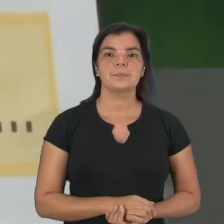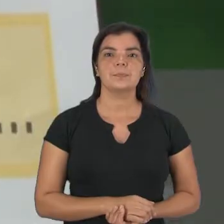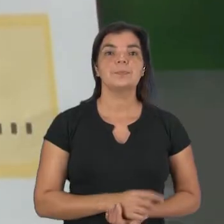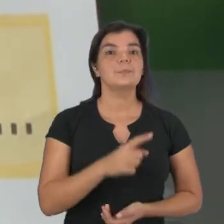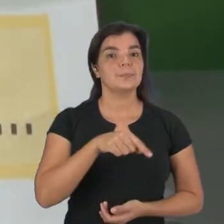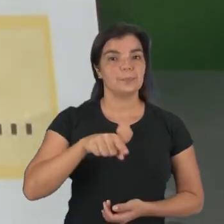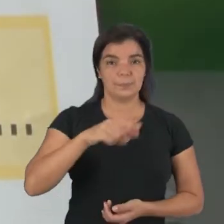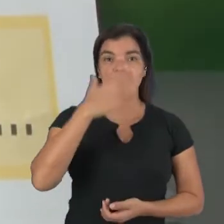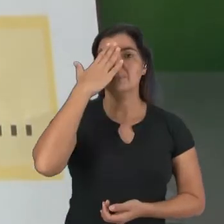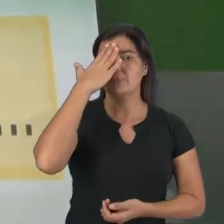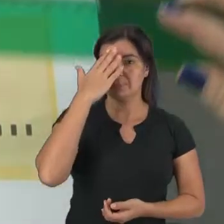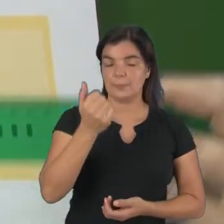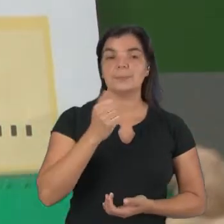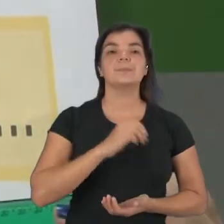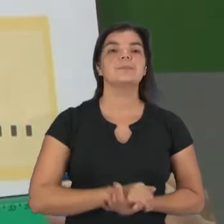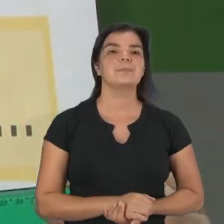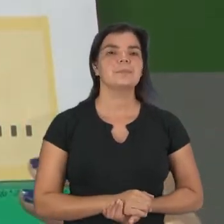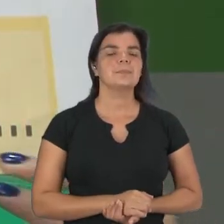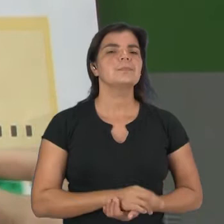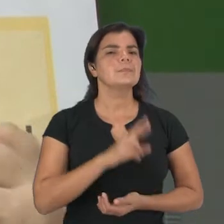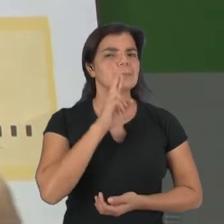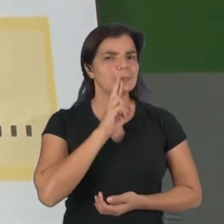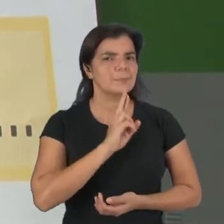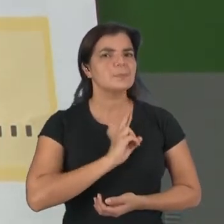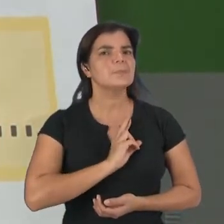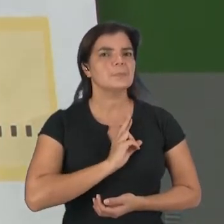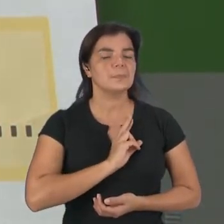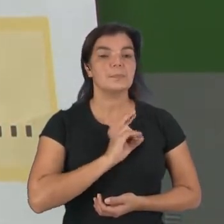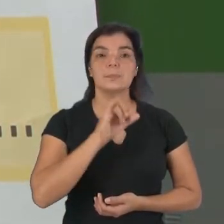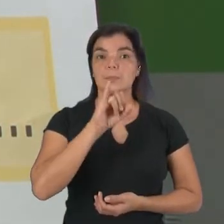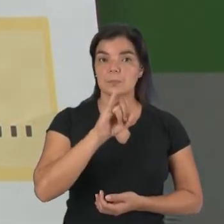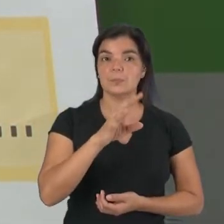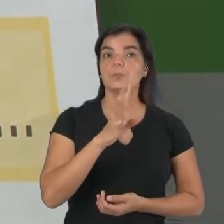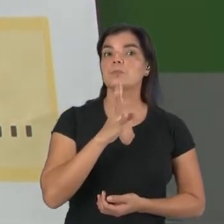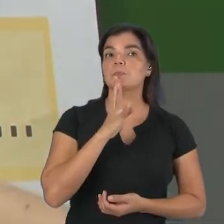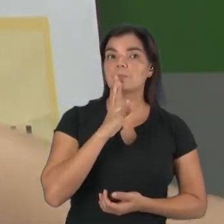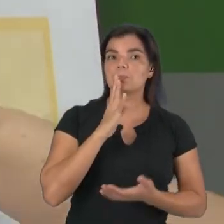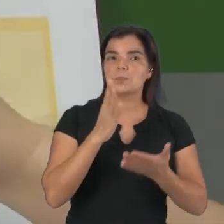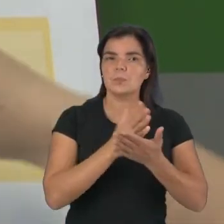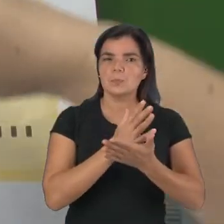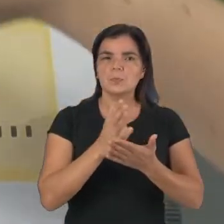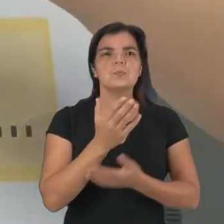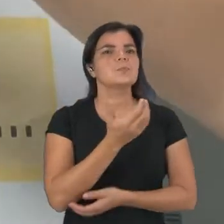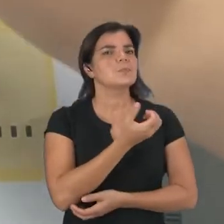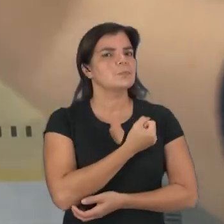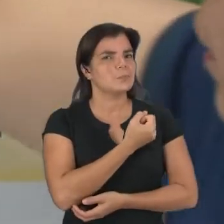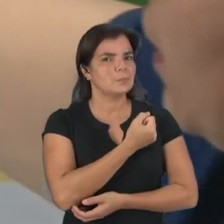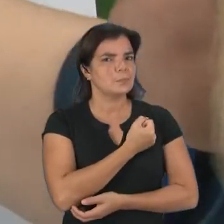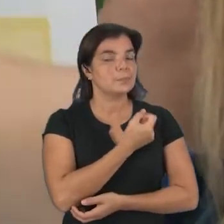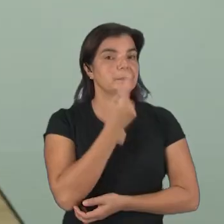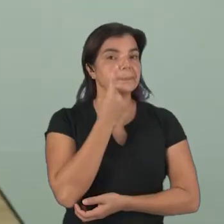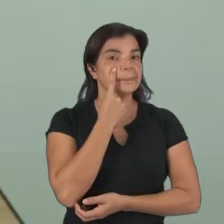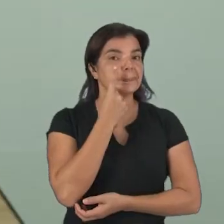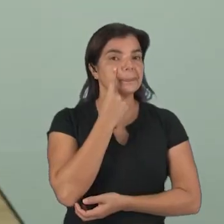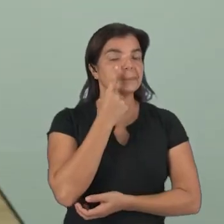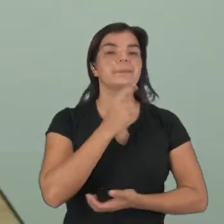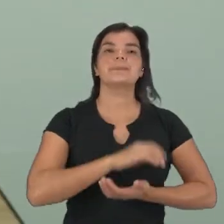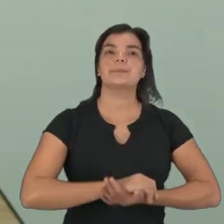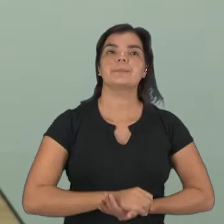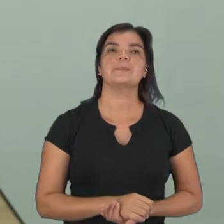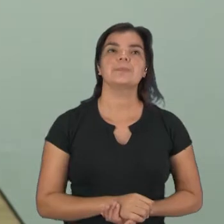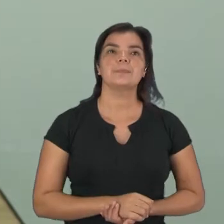Você saberia me dizer se você conhece algum desses números? Veja bem, olha só aqui,